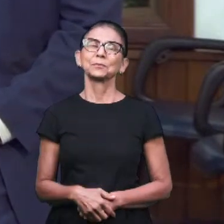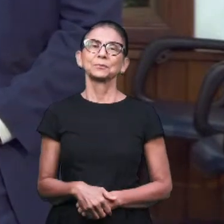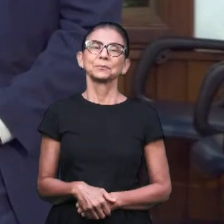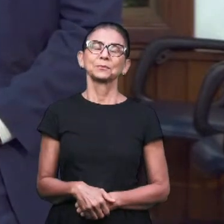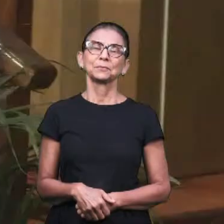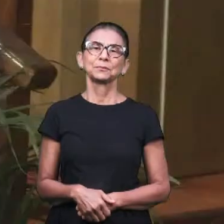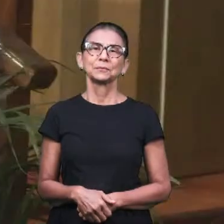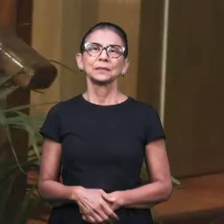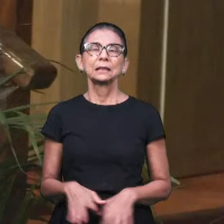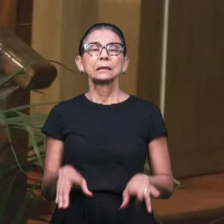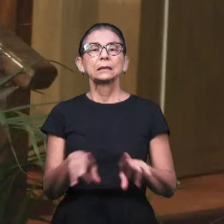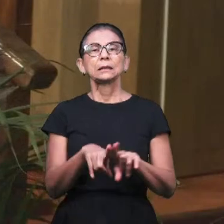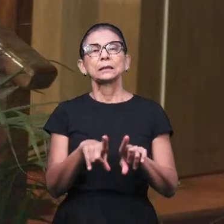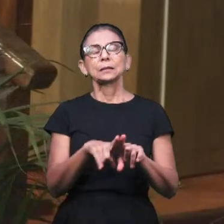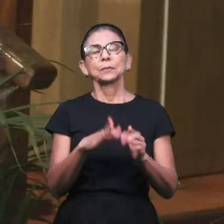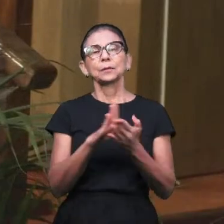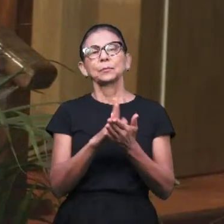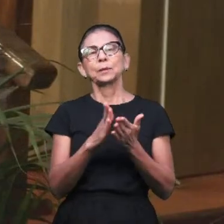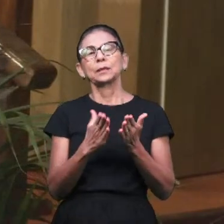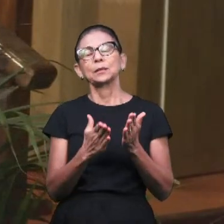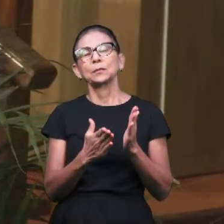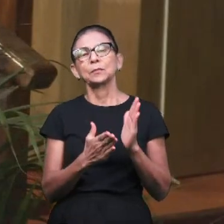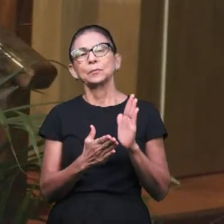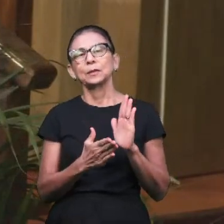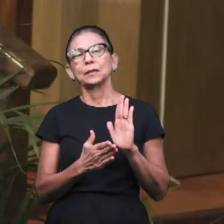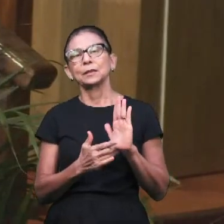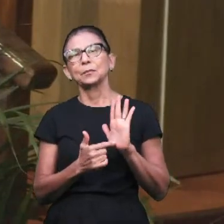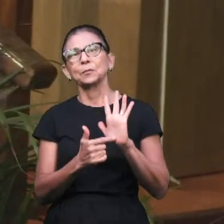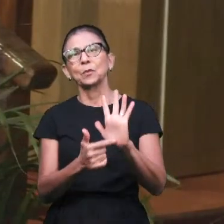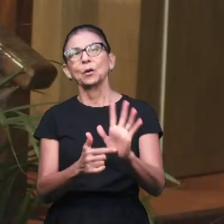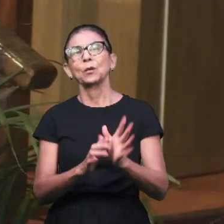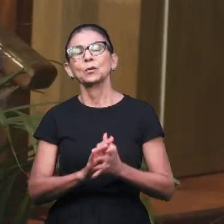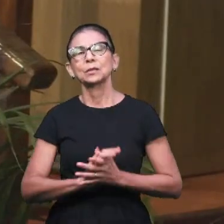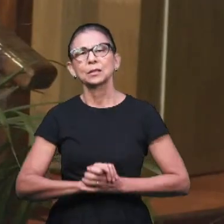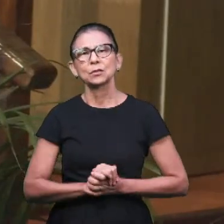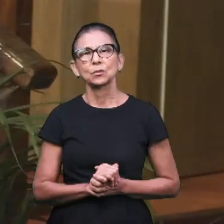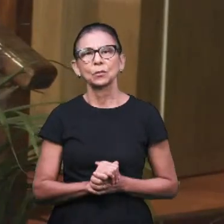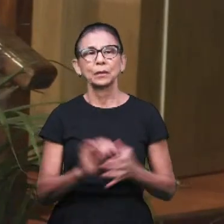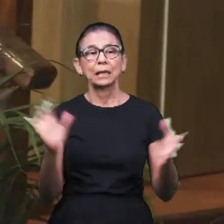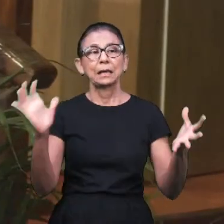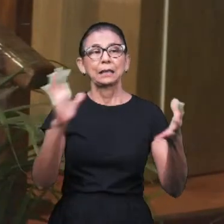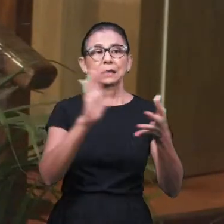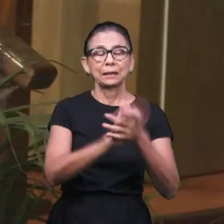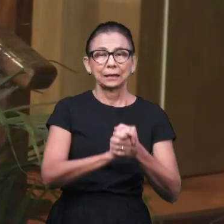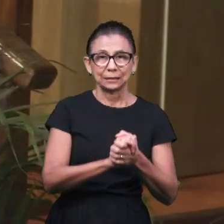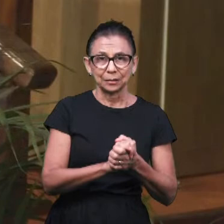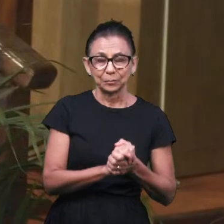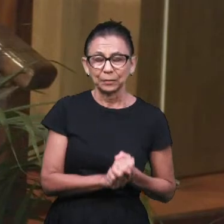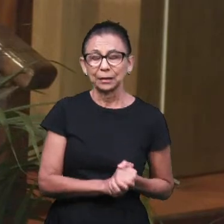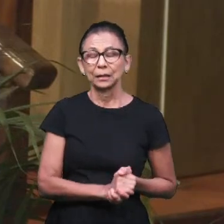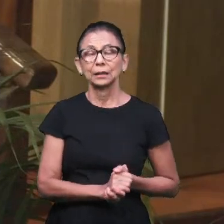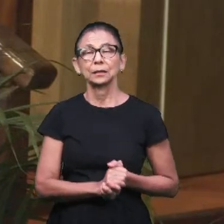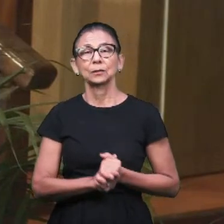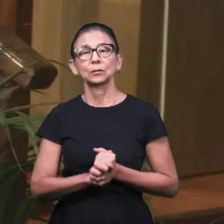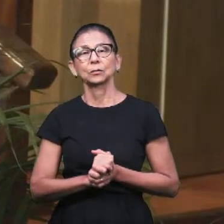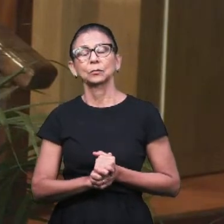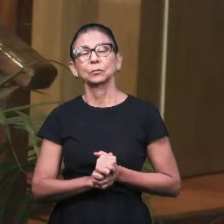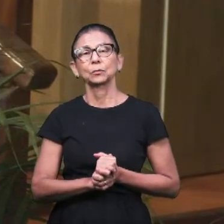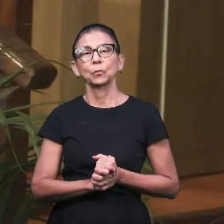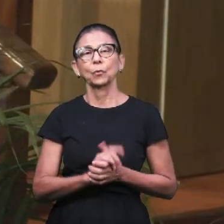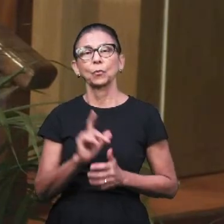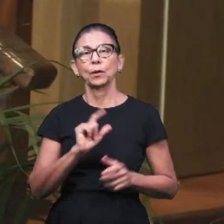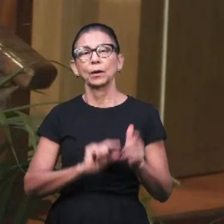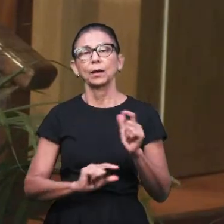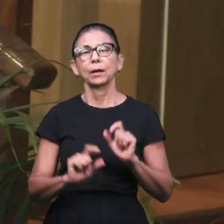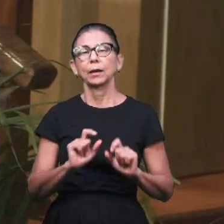casamento, né, que a Bíblia diz que o cordão de 3 dobras não se arrebenta com facilidade. Então, o casamento no Senhor